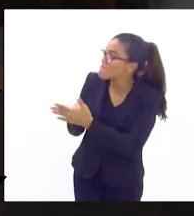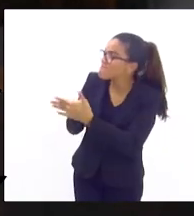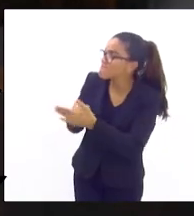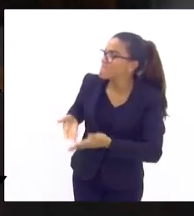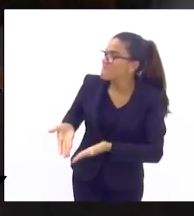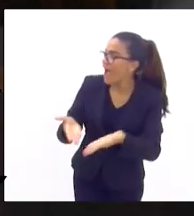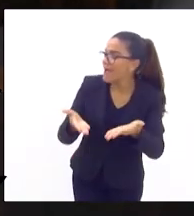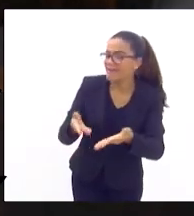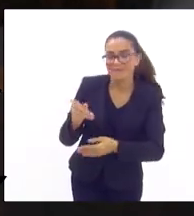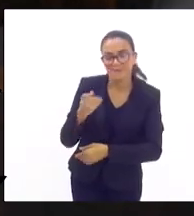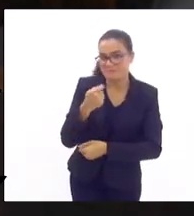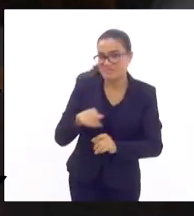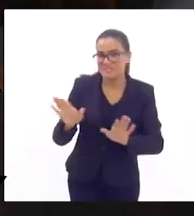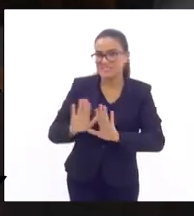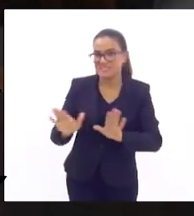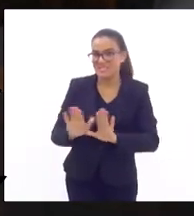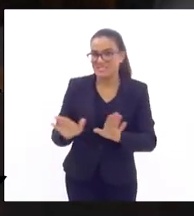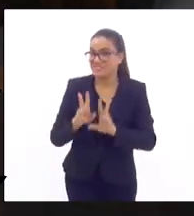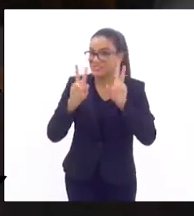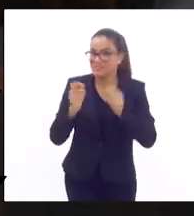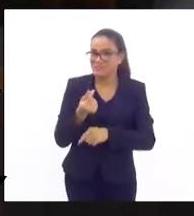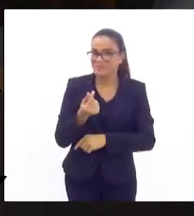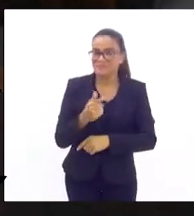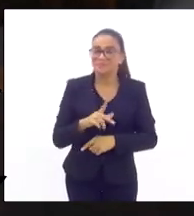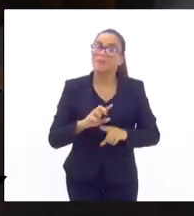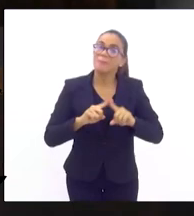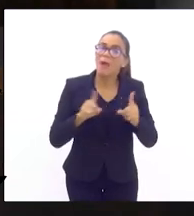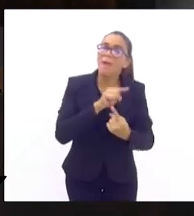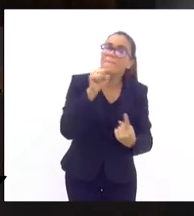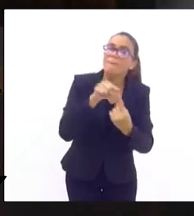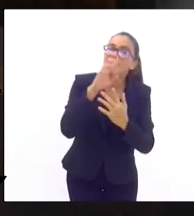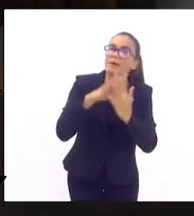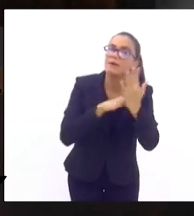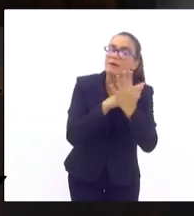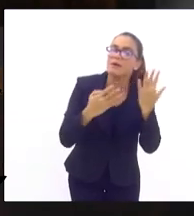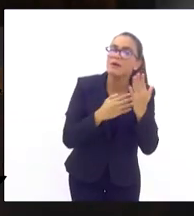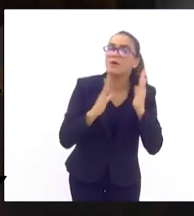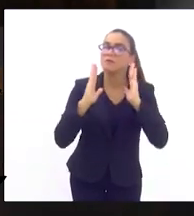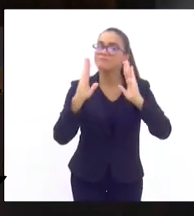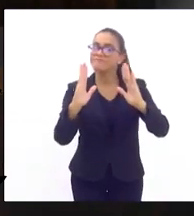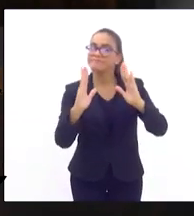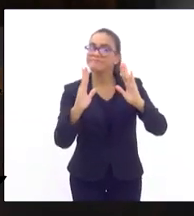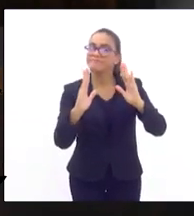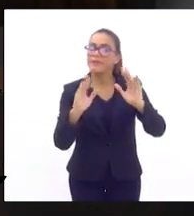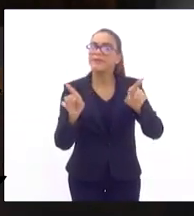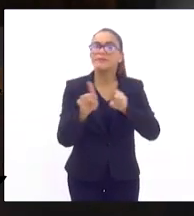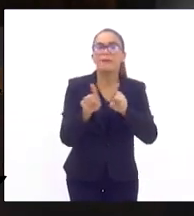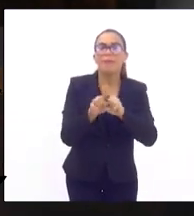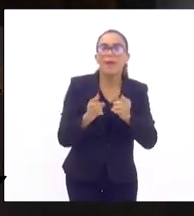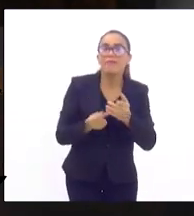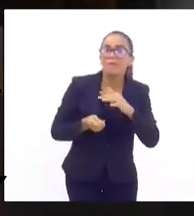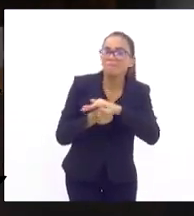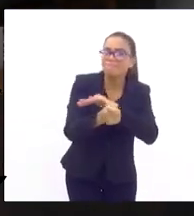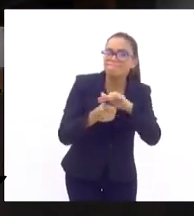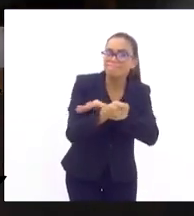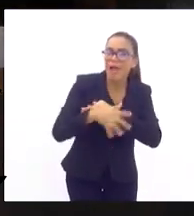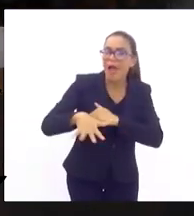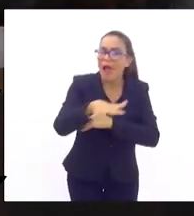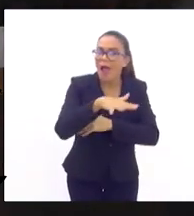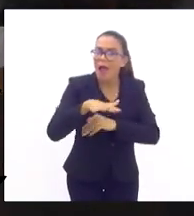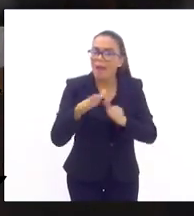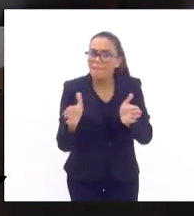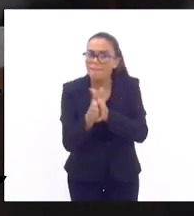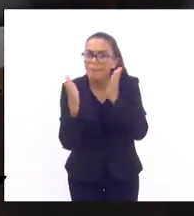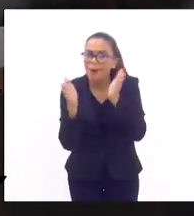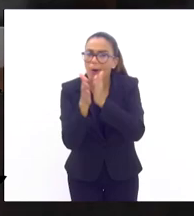faz. Nós queremos saber o plano de metas. Vai ser alcançado quando? Quanto de investimento vai ser feito nas áreas de comunidades